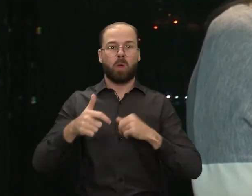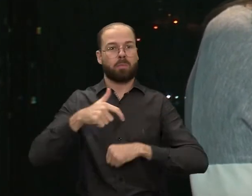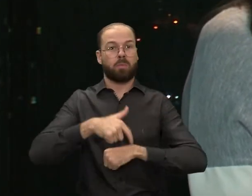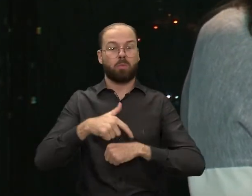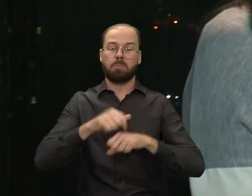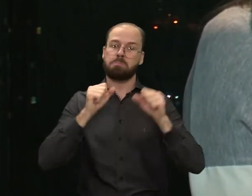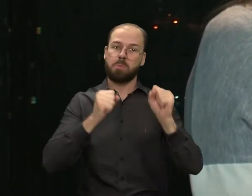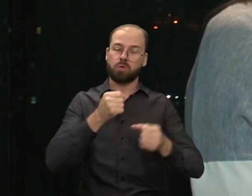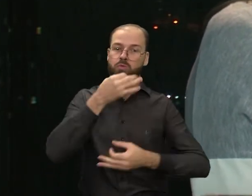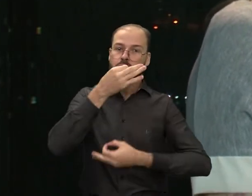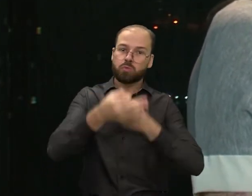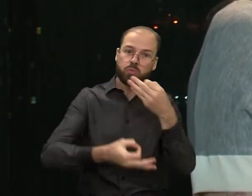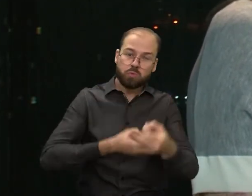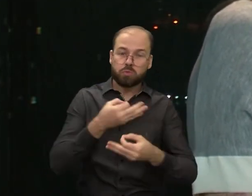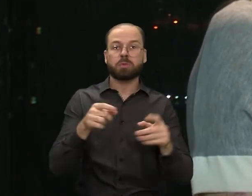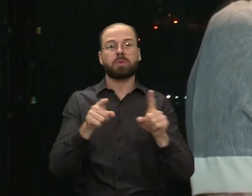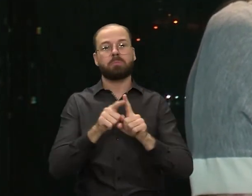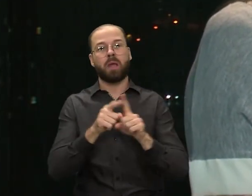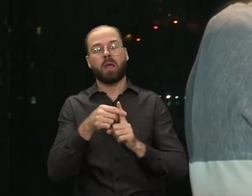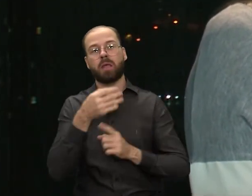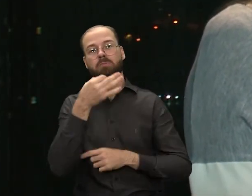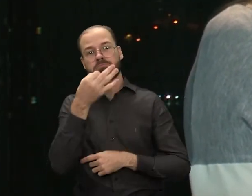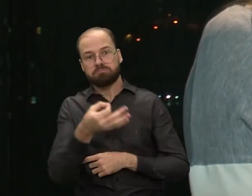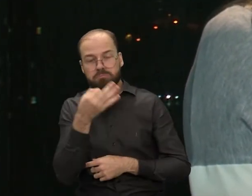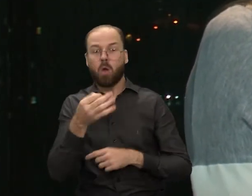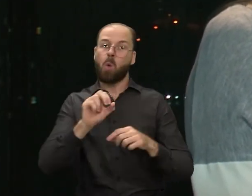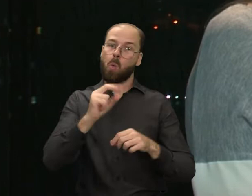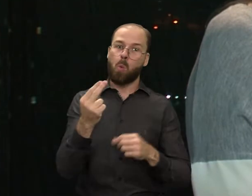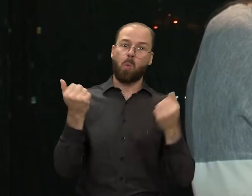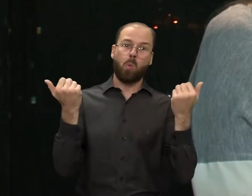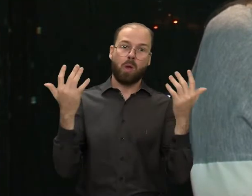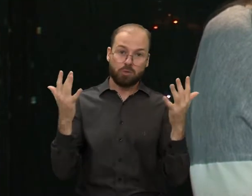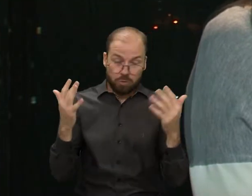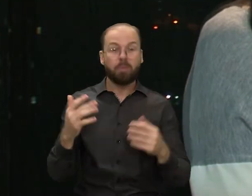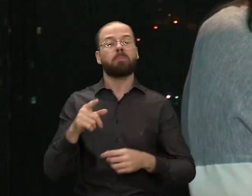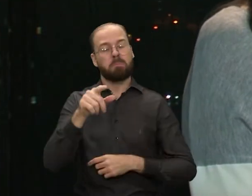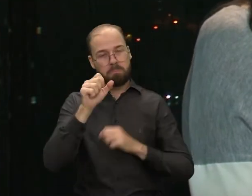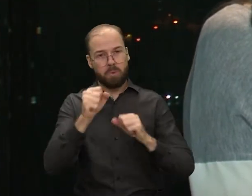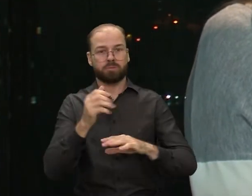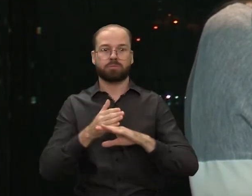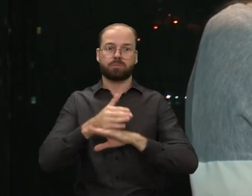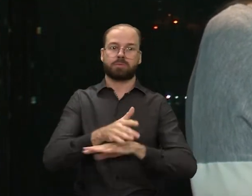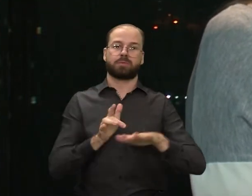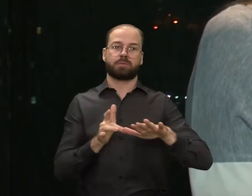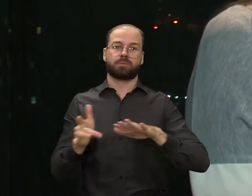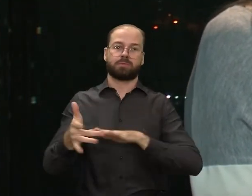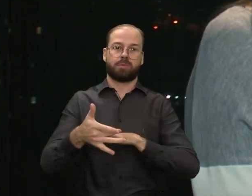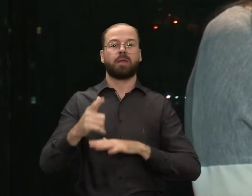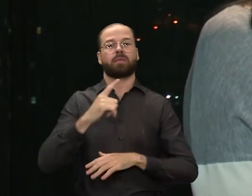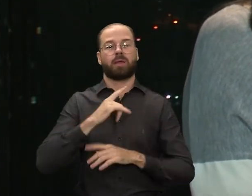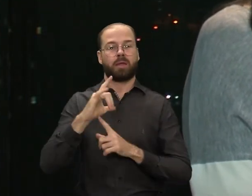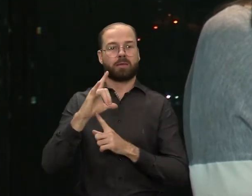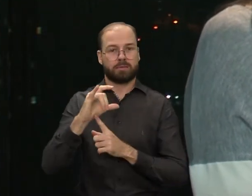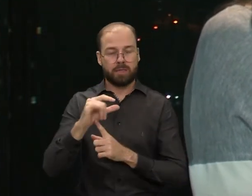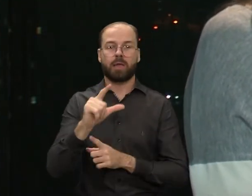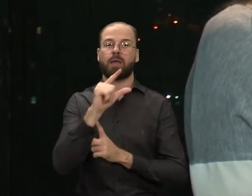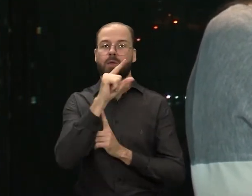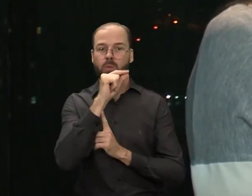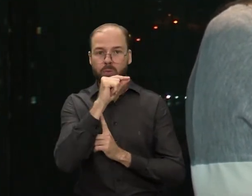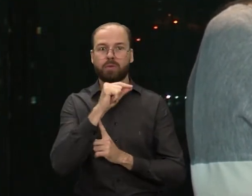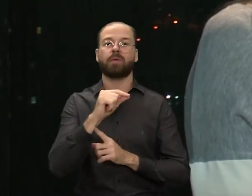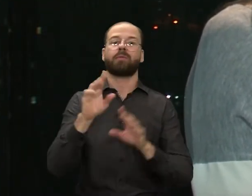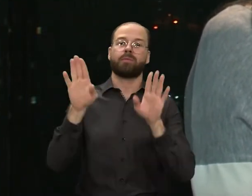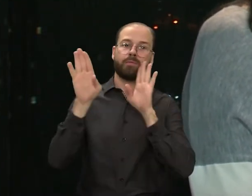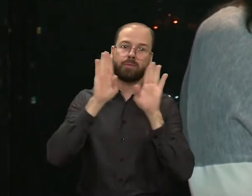mandando sugestão, ou então fazendo críticas e elogios, é só entrar em contato com a gente pelas redes sociais. Nós temos Instagram,